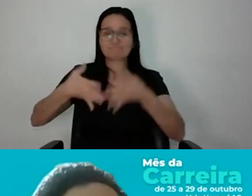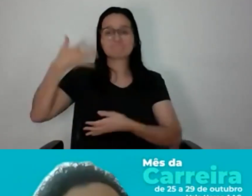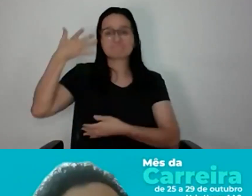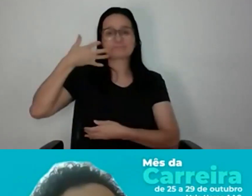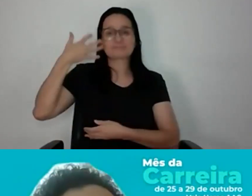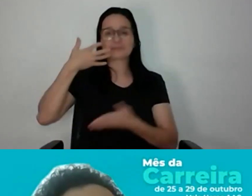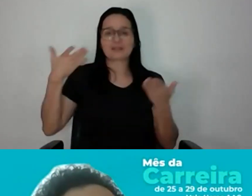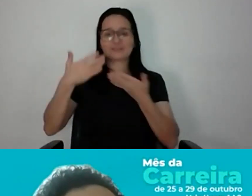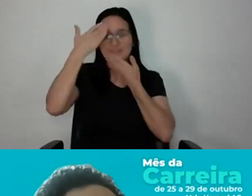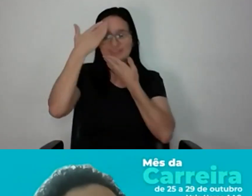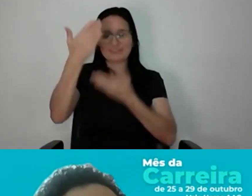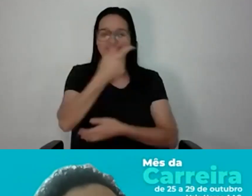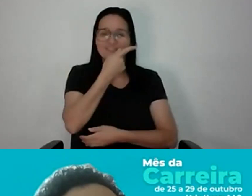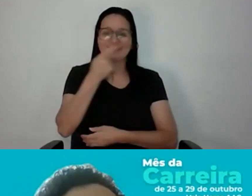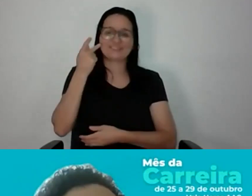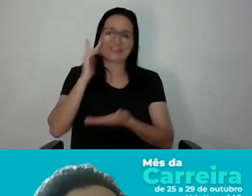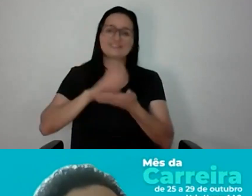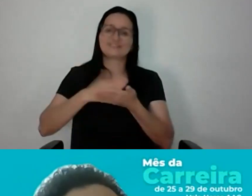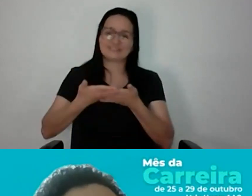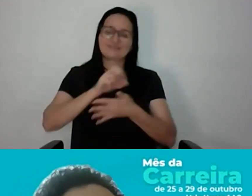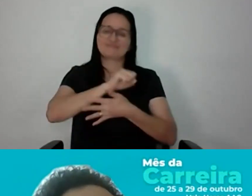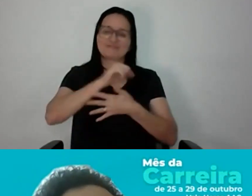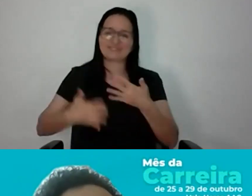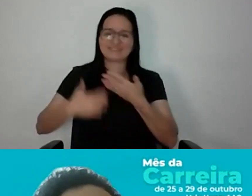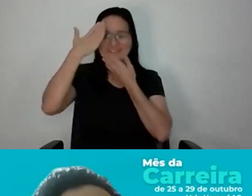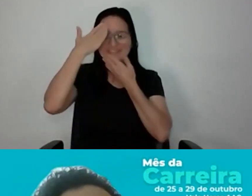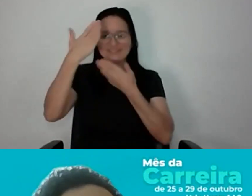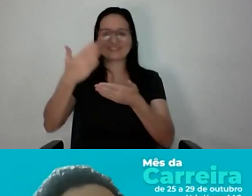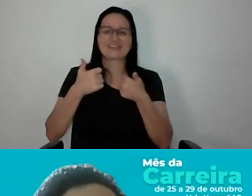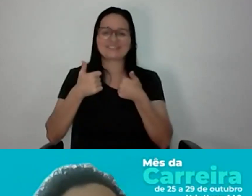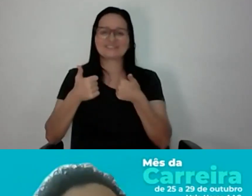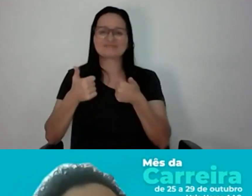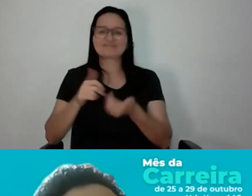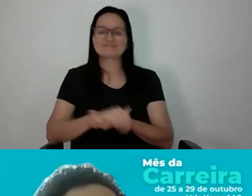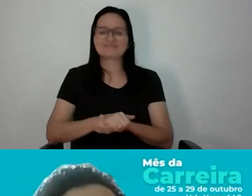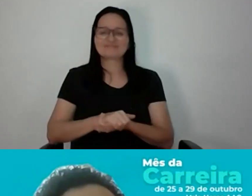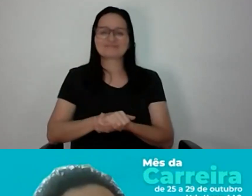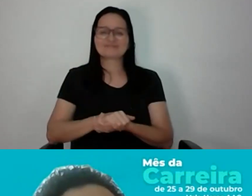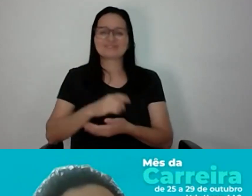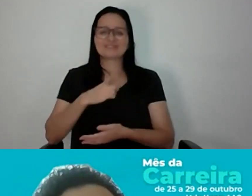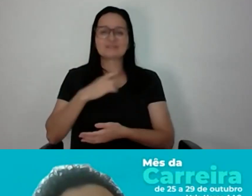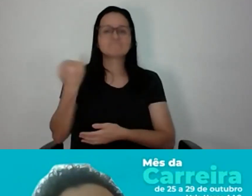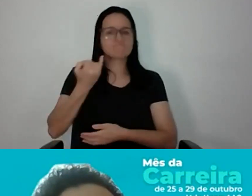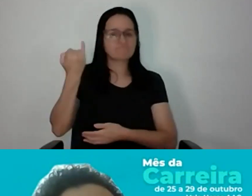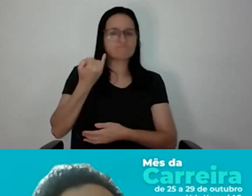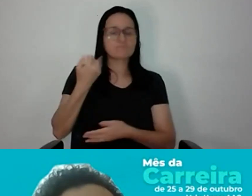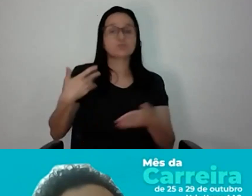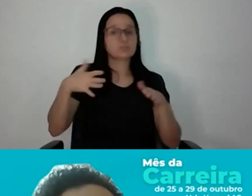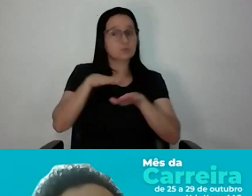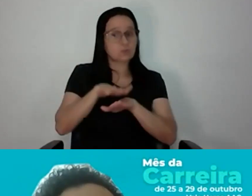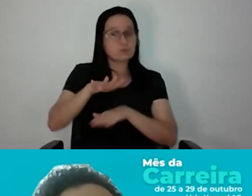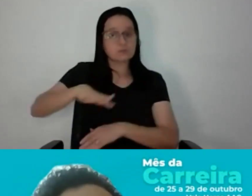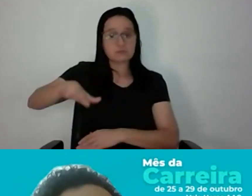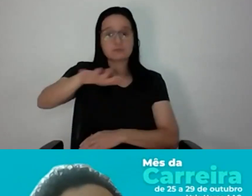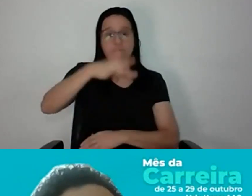aqui a Kelly pela interpretação em Libras, muito obrigado. A gente está prezando pela inclusão social de todos aqui, é o conhecimento que a